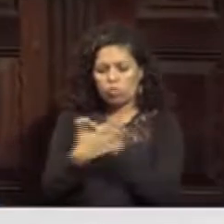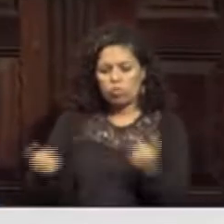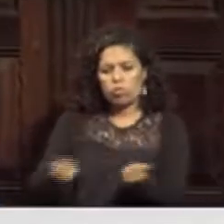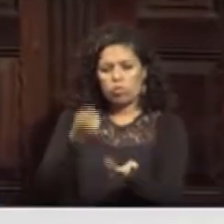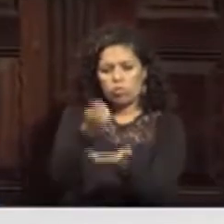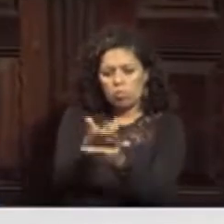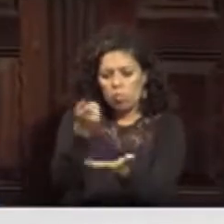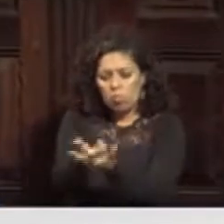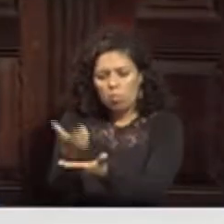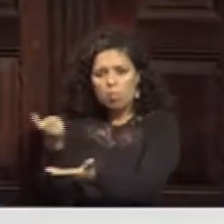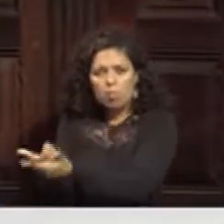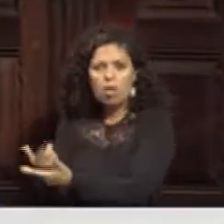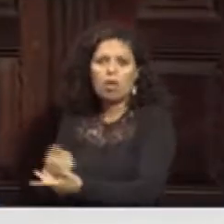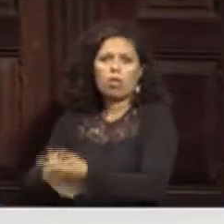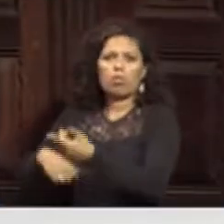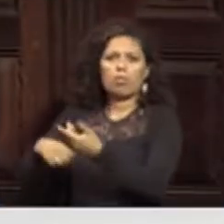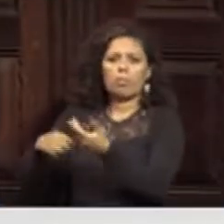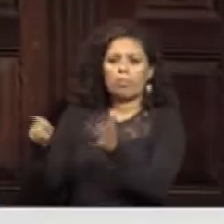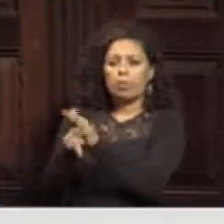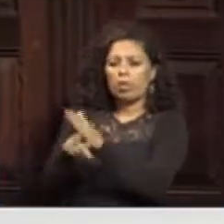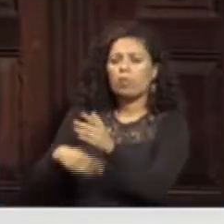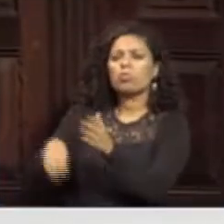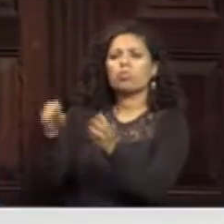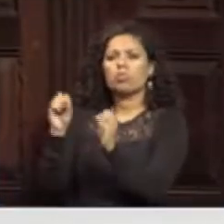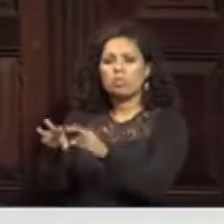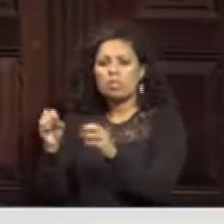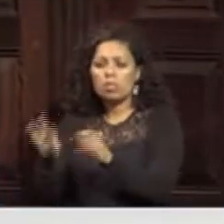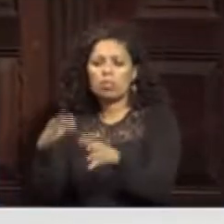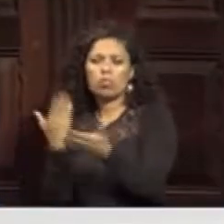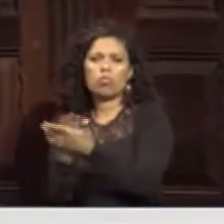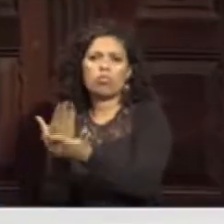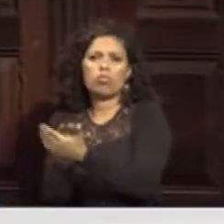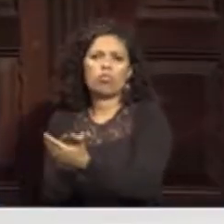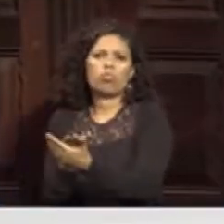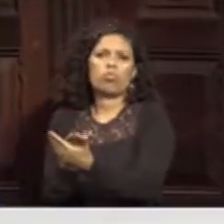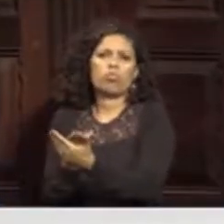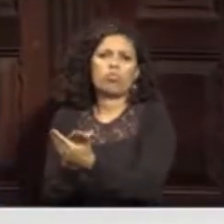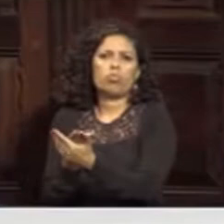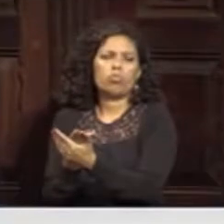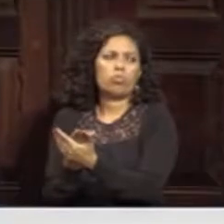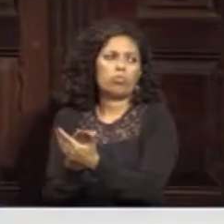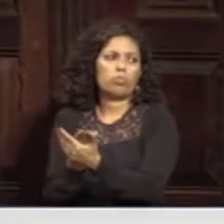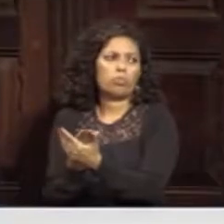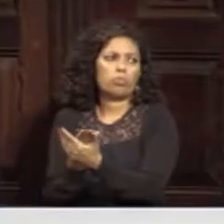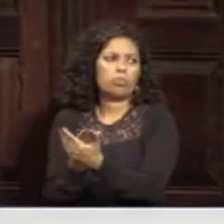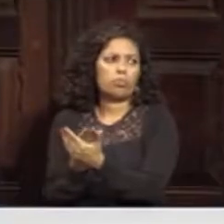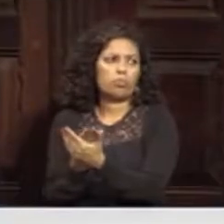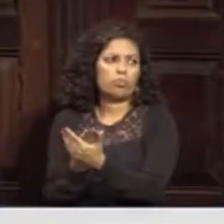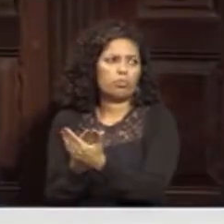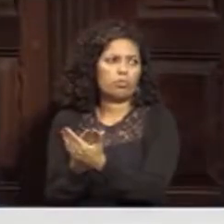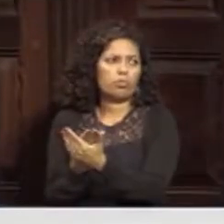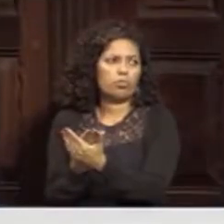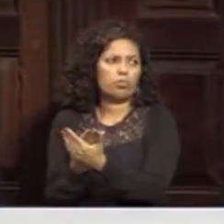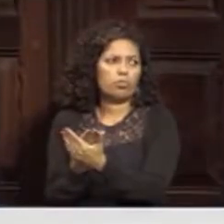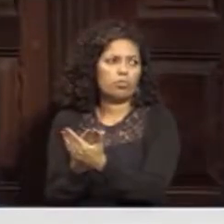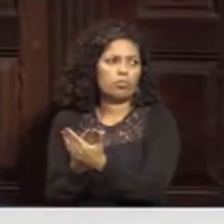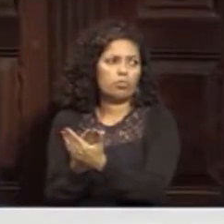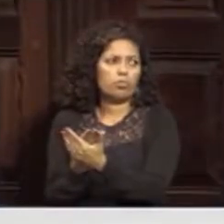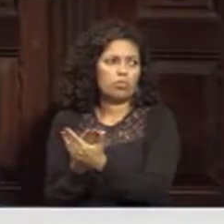receitas em educação. Assim, pois, senhora presidente, é o que me